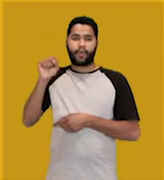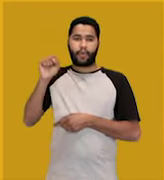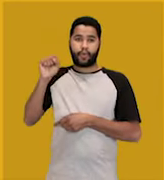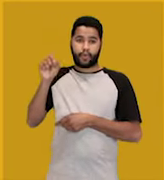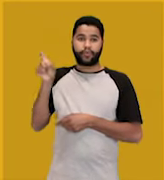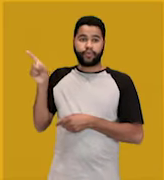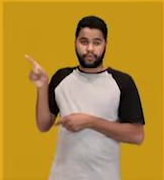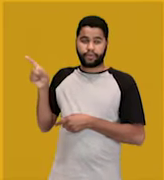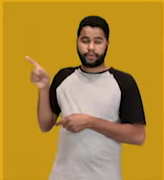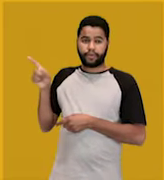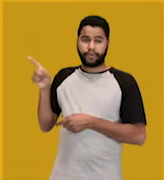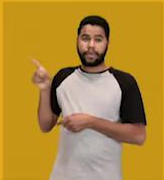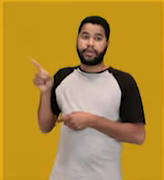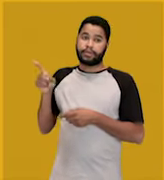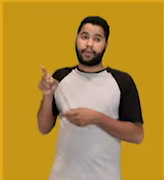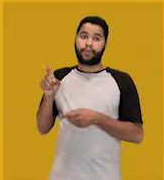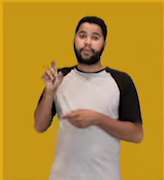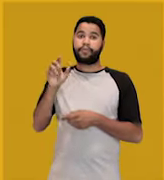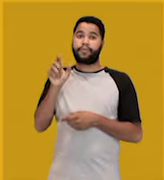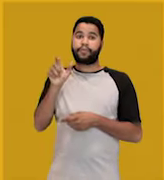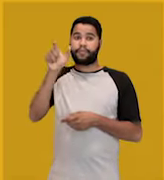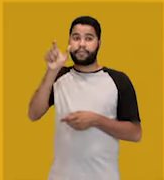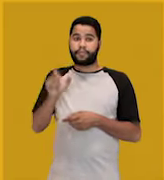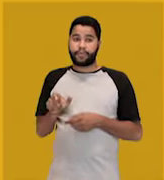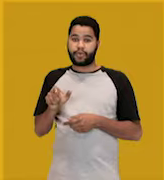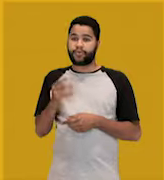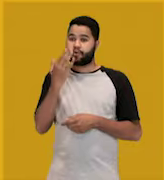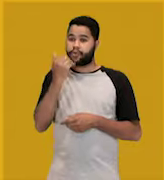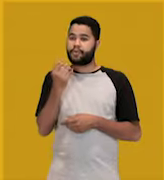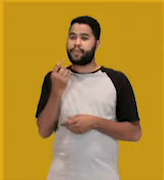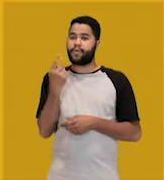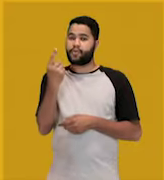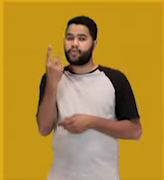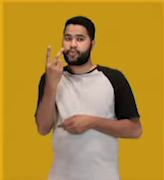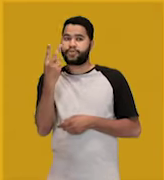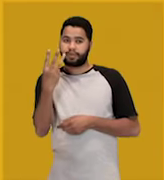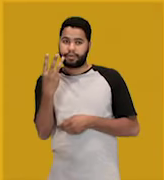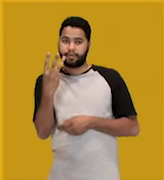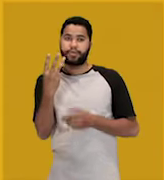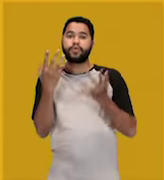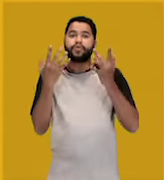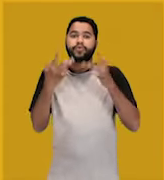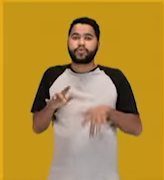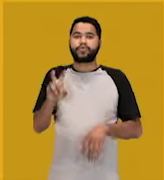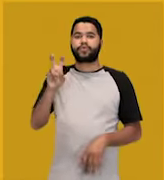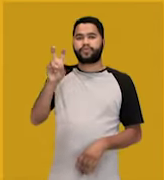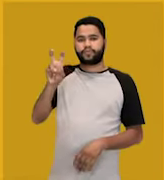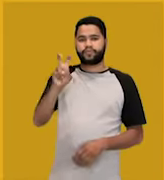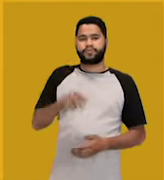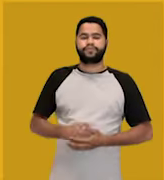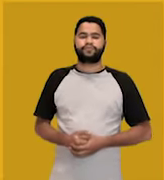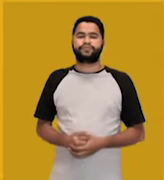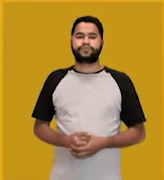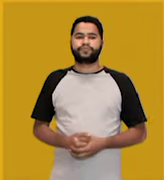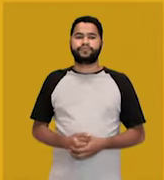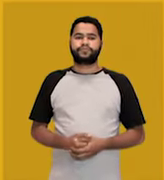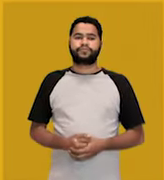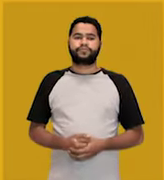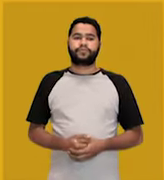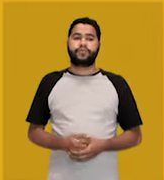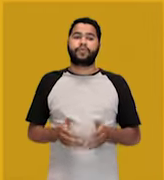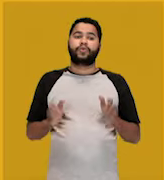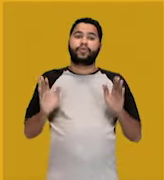8 partes, alguém comeu 3 partes. Então, sobrou 5 partes dessa fração. Como eu